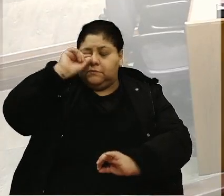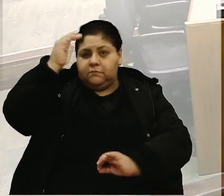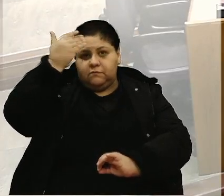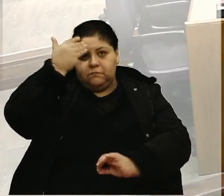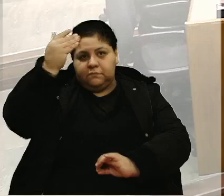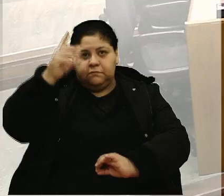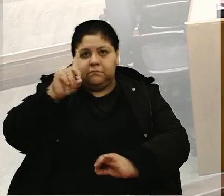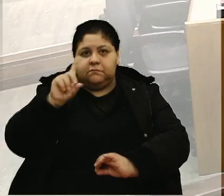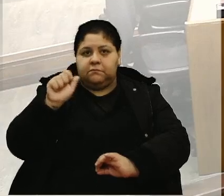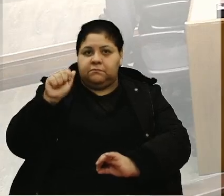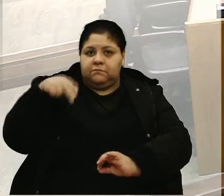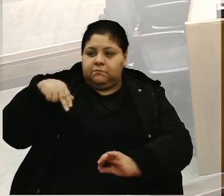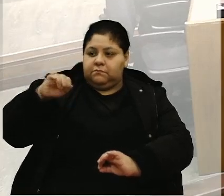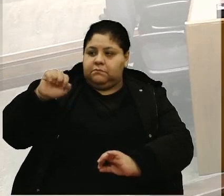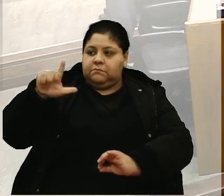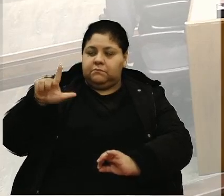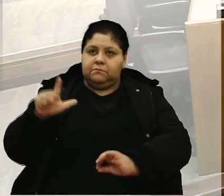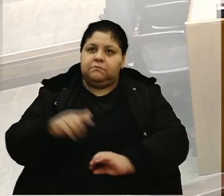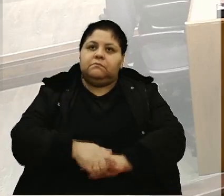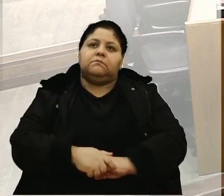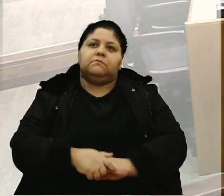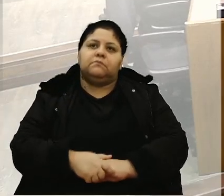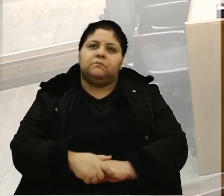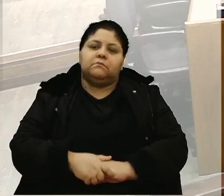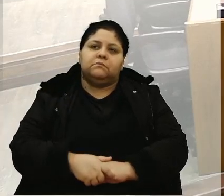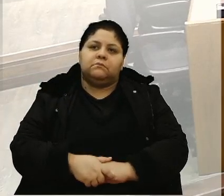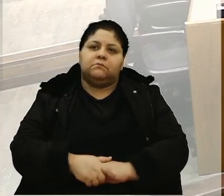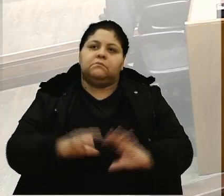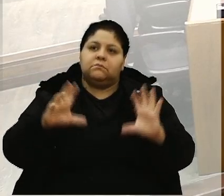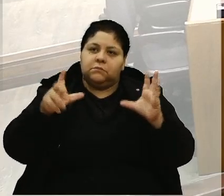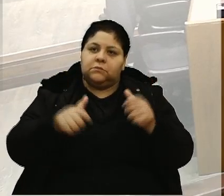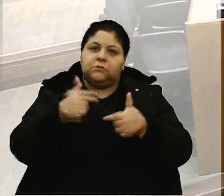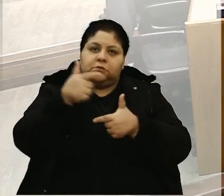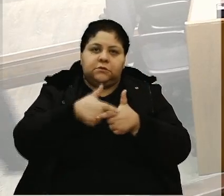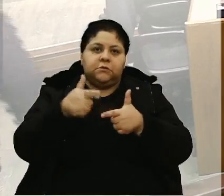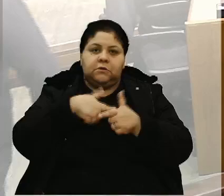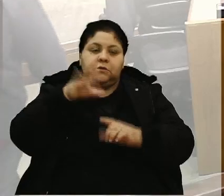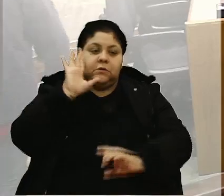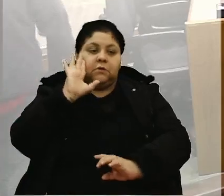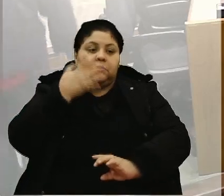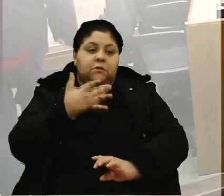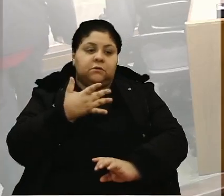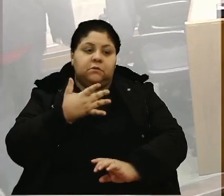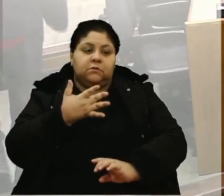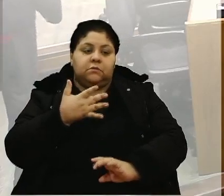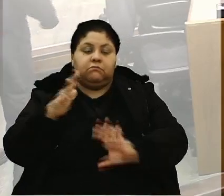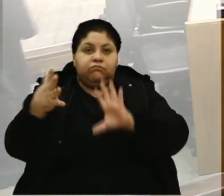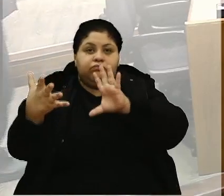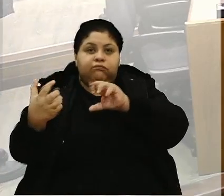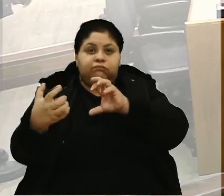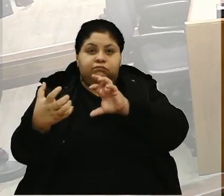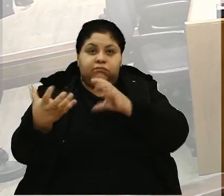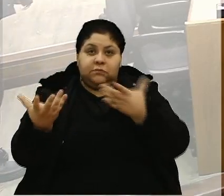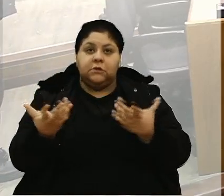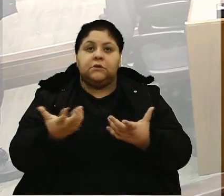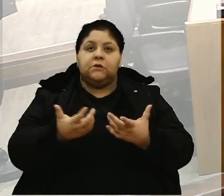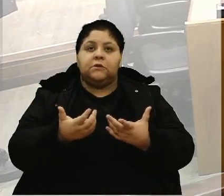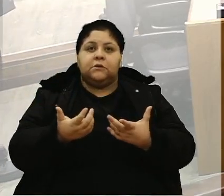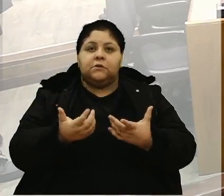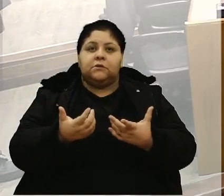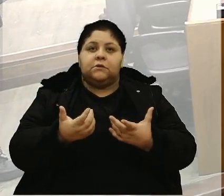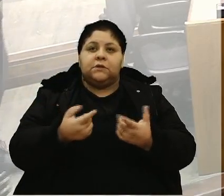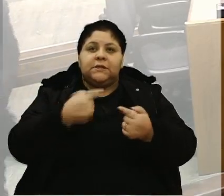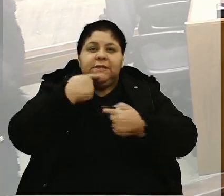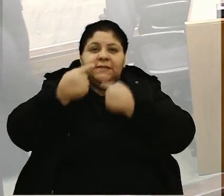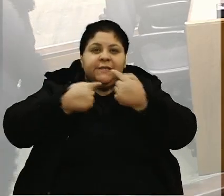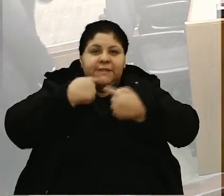vereador Daniel. E assim, ó, todos esses problemas que acontecem, tipo esses ataques, essas ofensas, essas